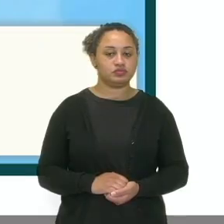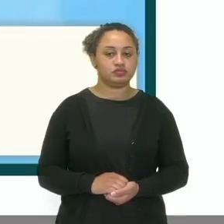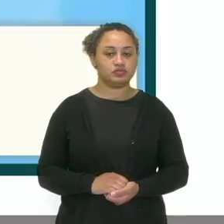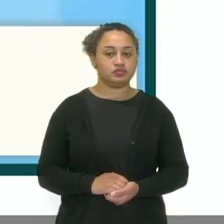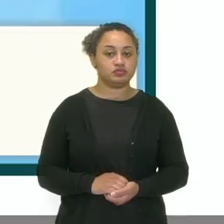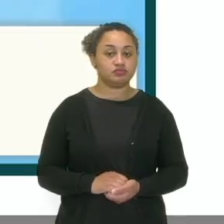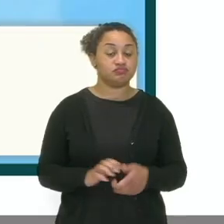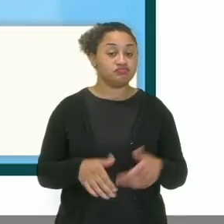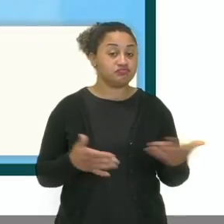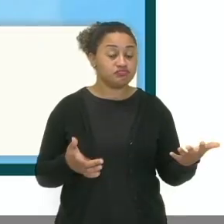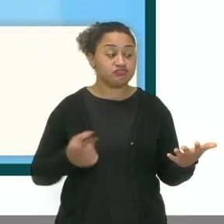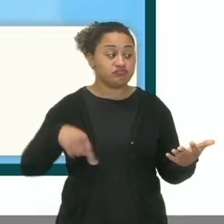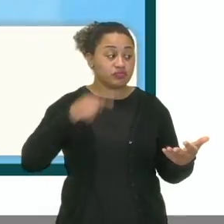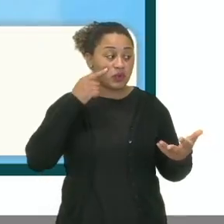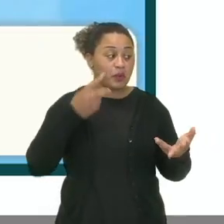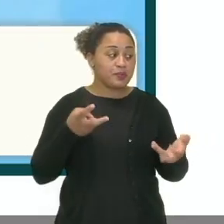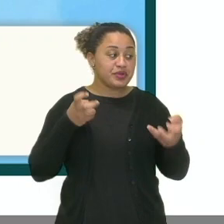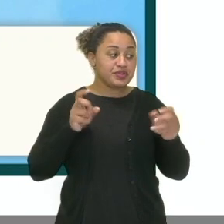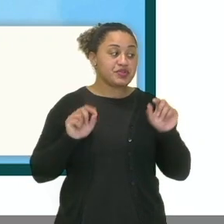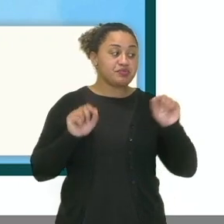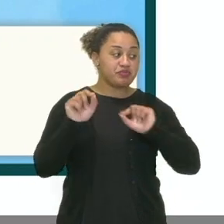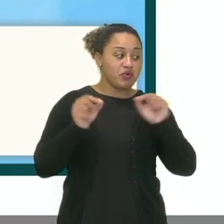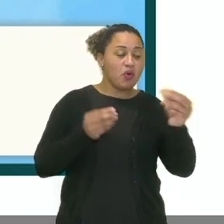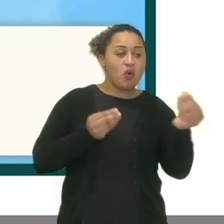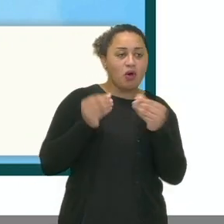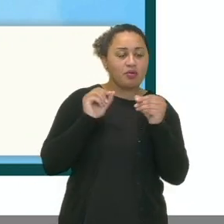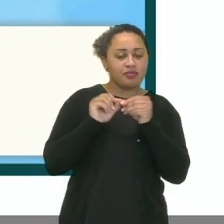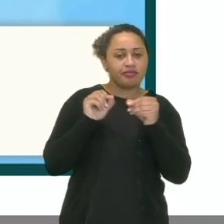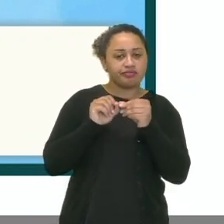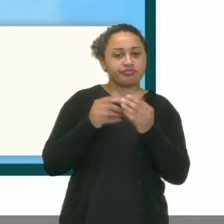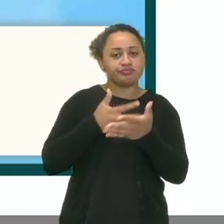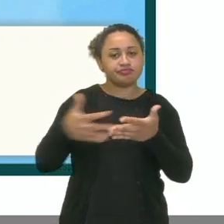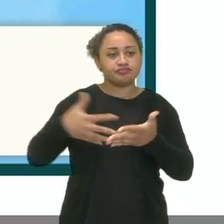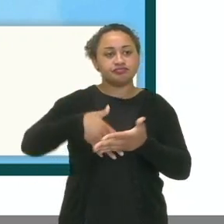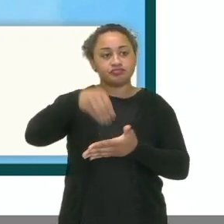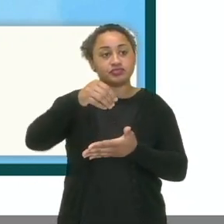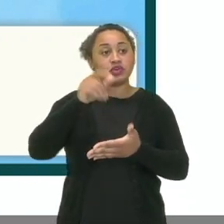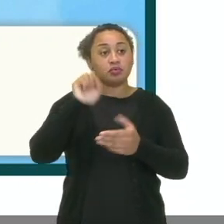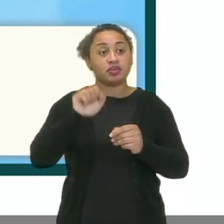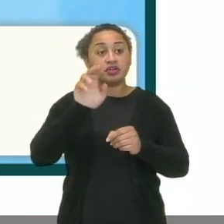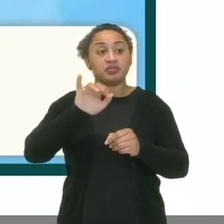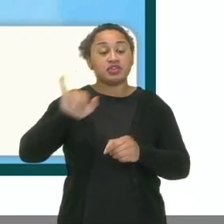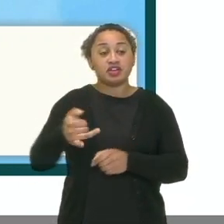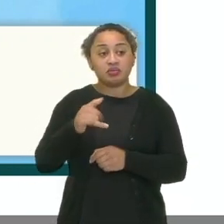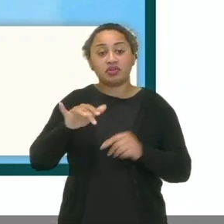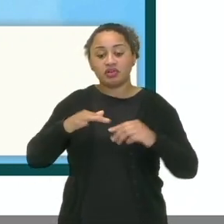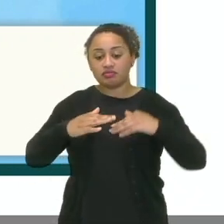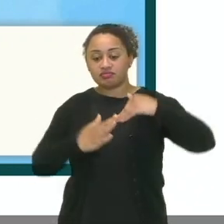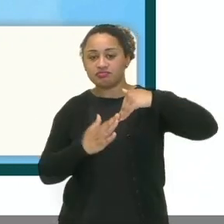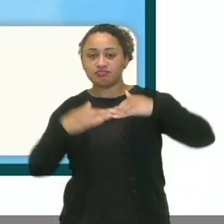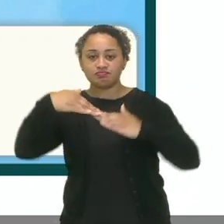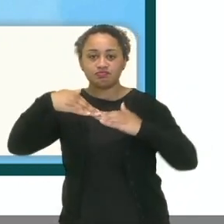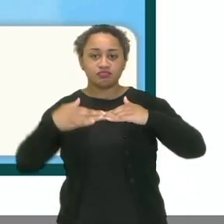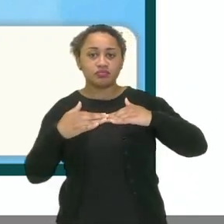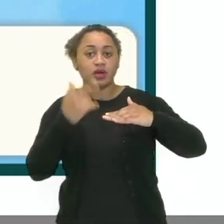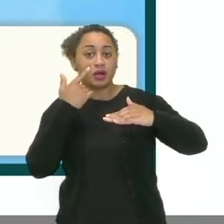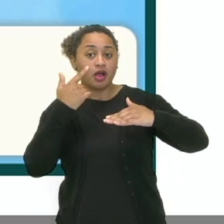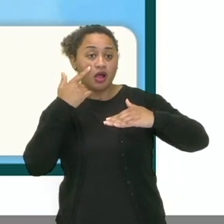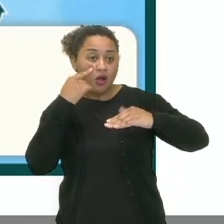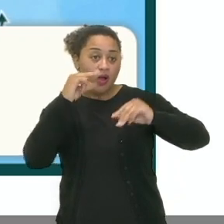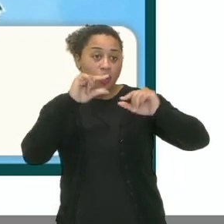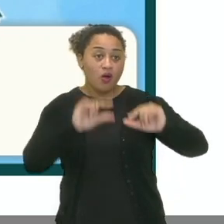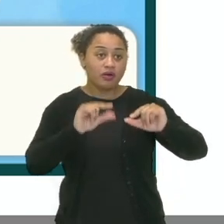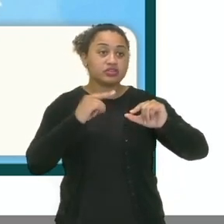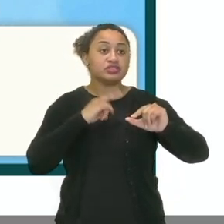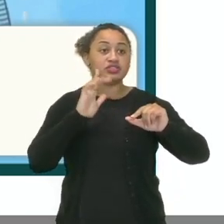E aí, pessoal, olha só. Aqui nesse jogo do Matific, nós podemos aproveitar o transferidor para medir os ângulos. Então, aqui ele já